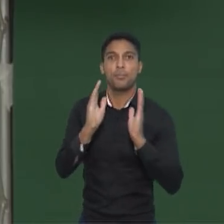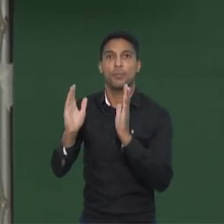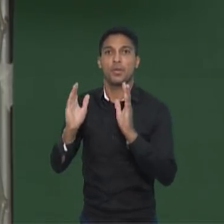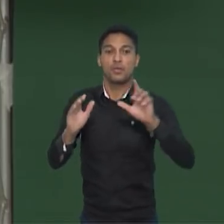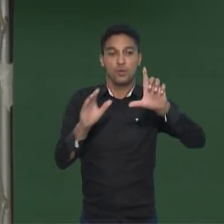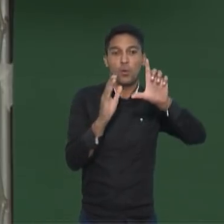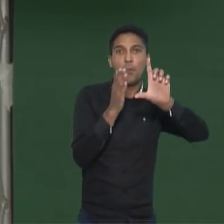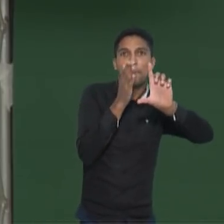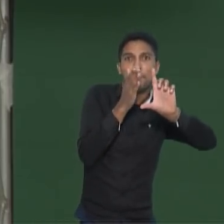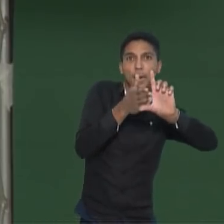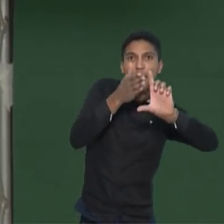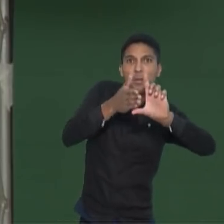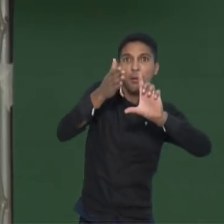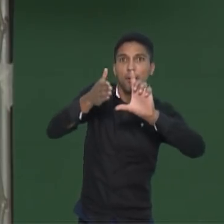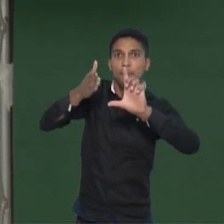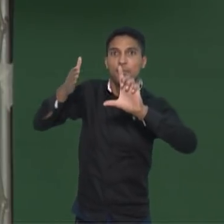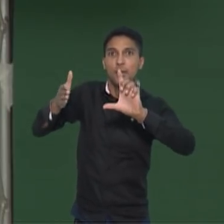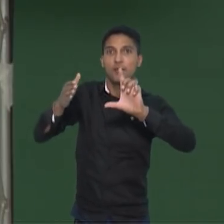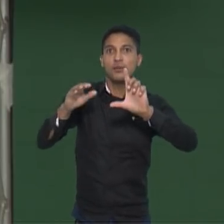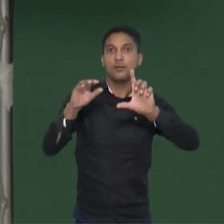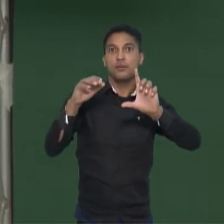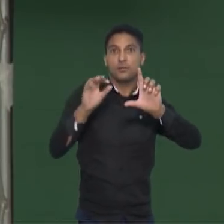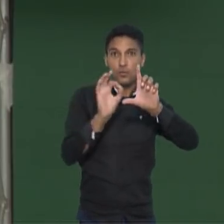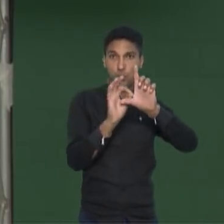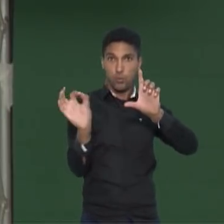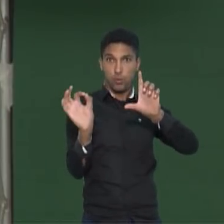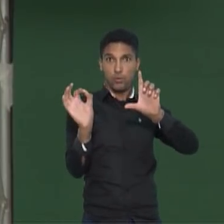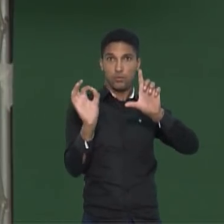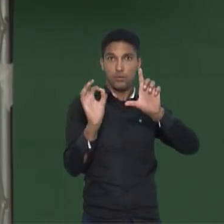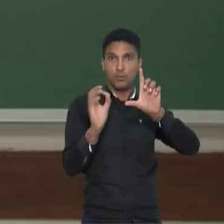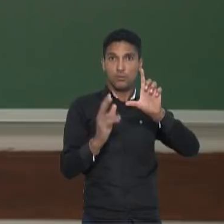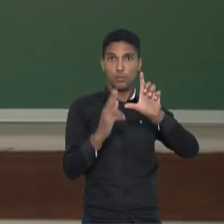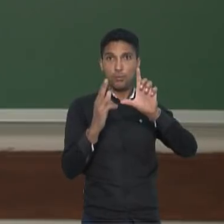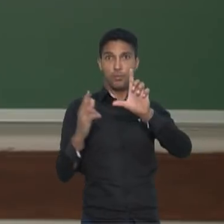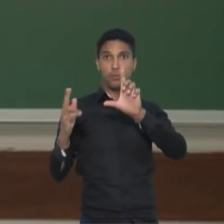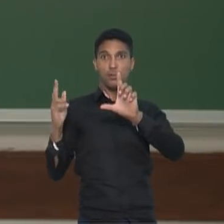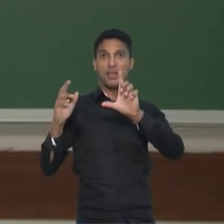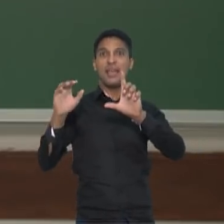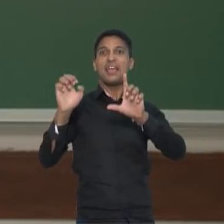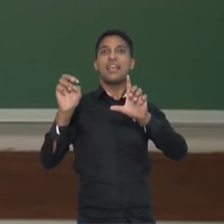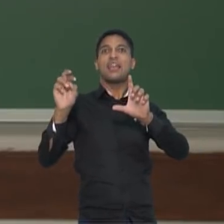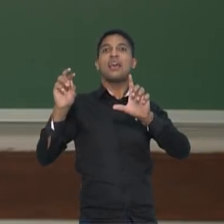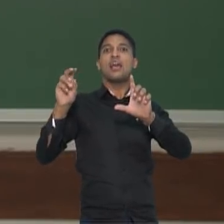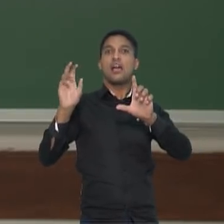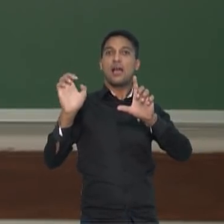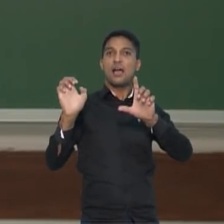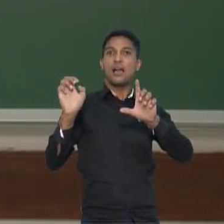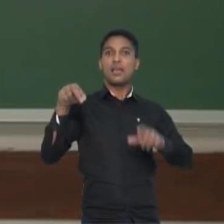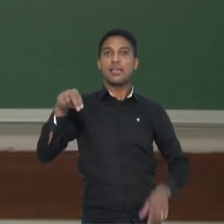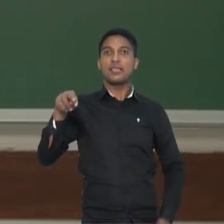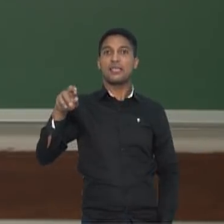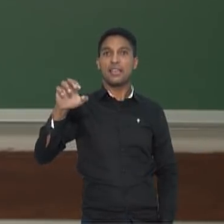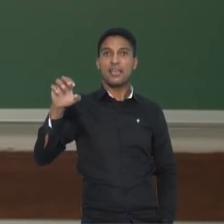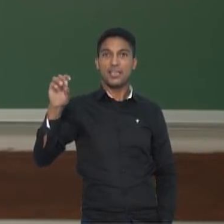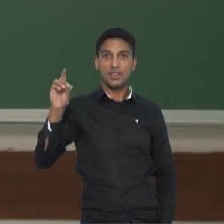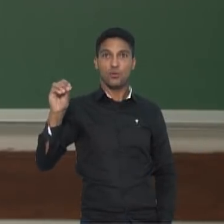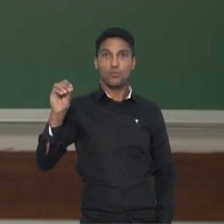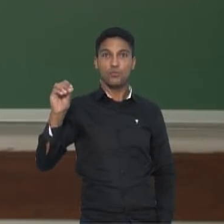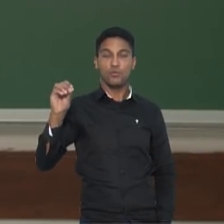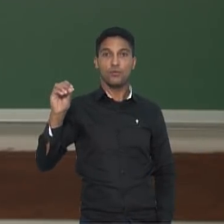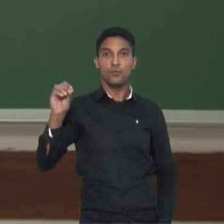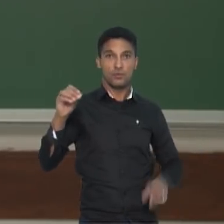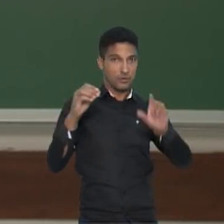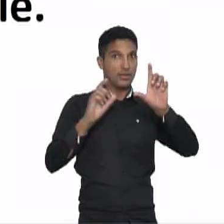sobre essa série, só sobre aquela novela, só trouxe como exemplo, né? E gera-se esse conteúdo para além da